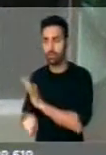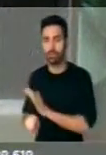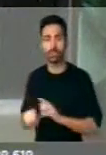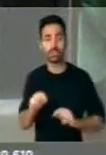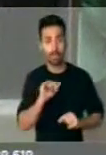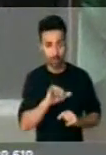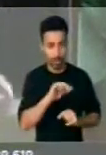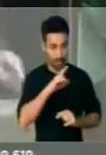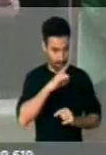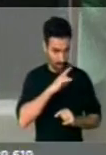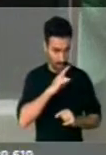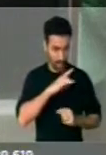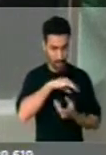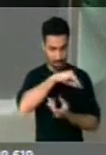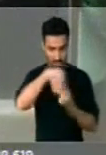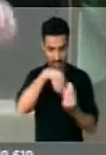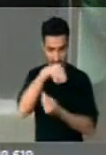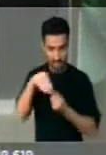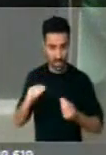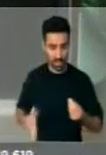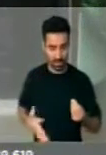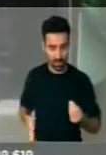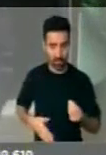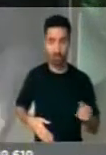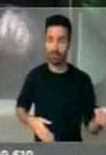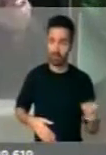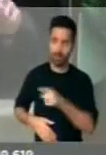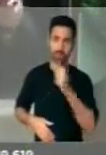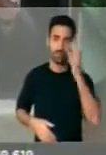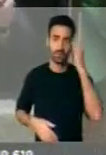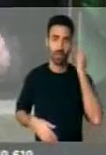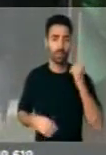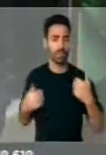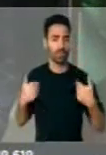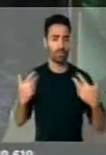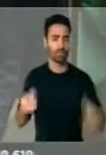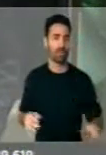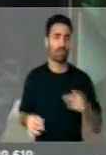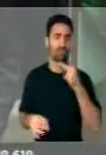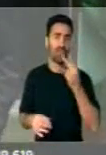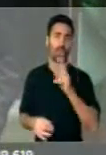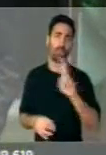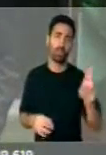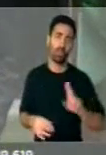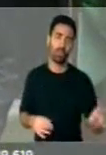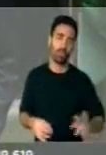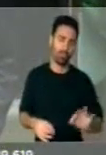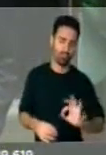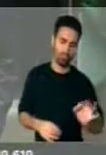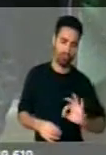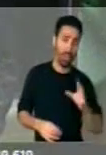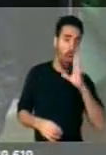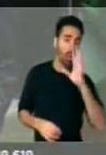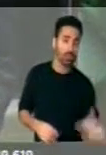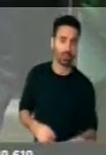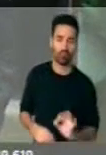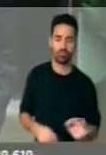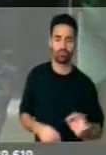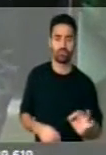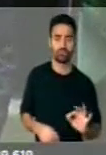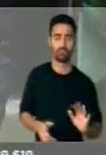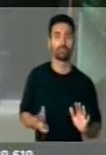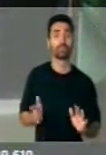não daqueles deputados. E eles sabem disso. Não quero aqui nominá-los. Num dia